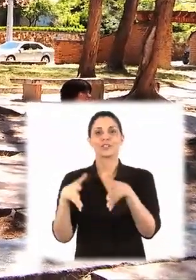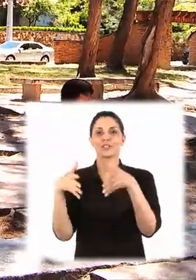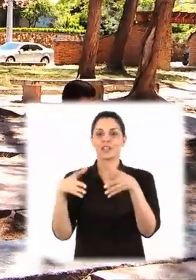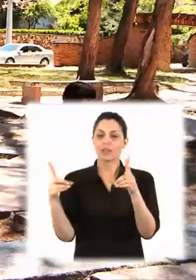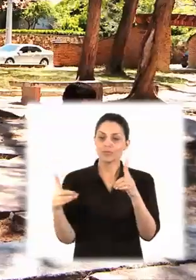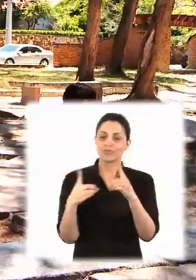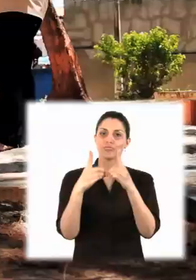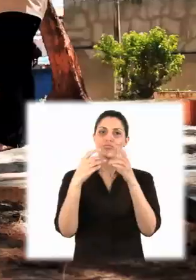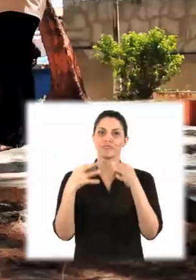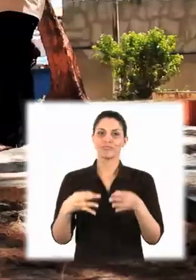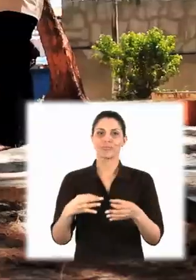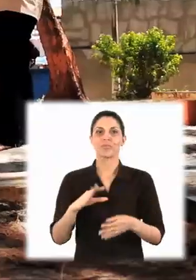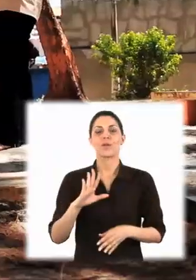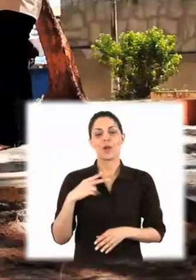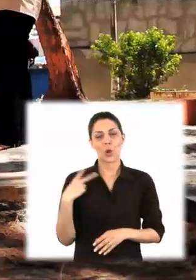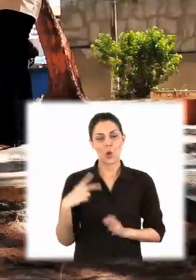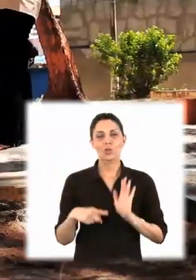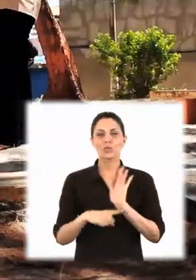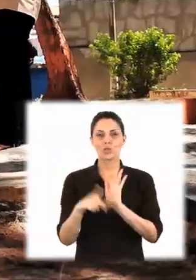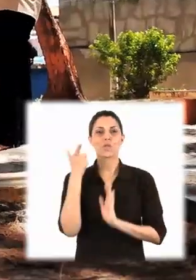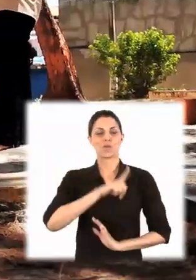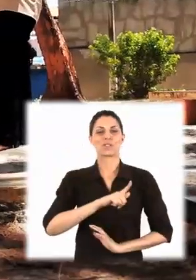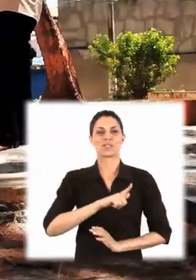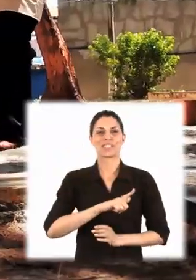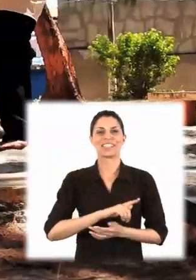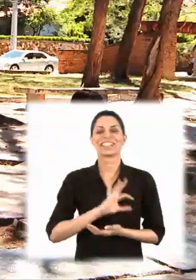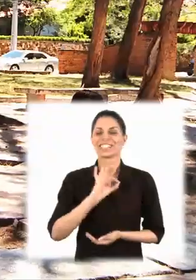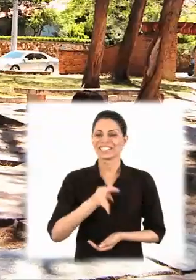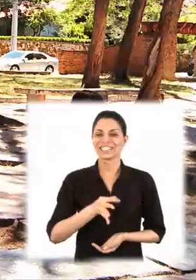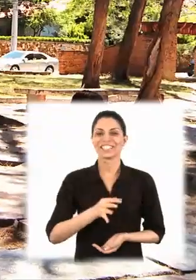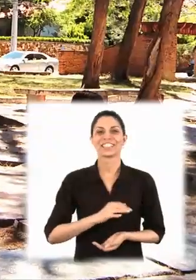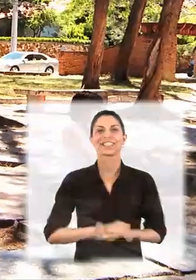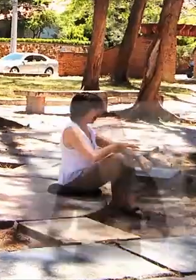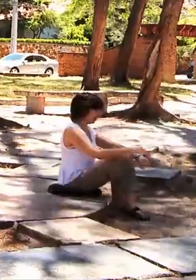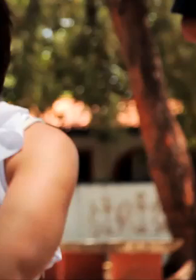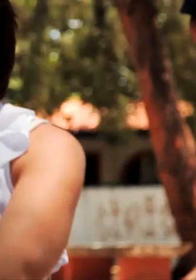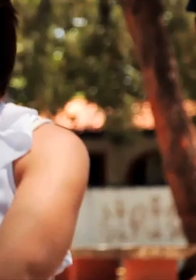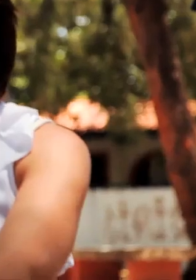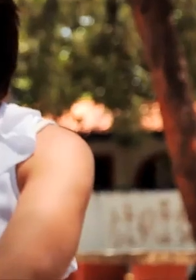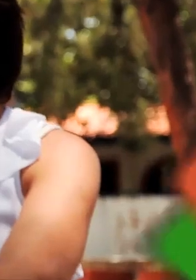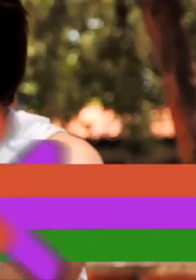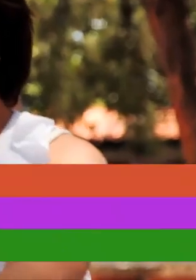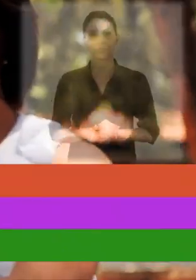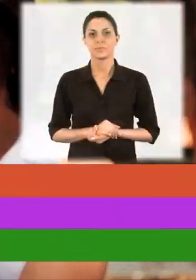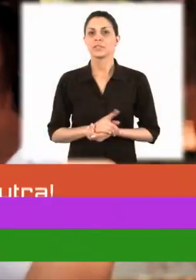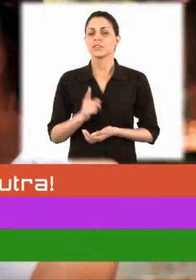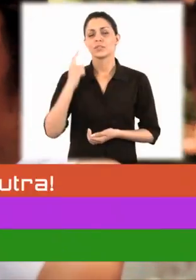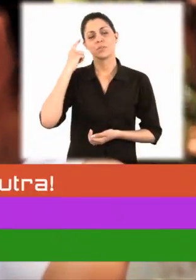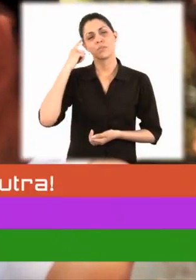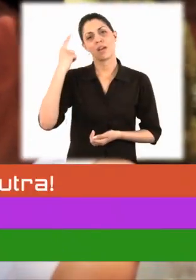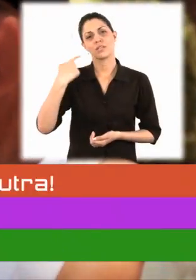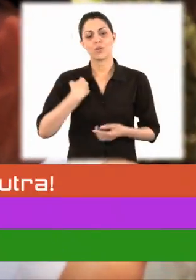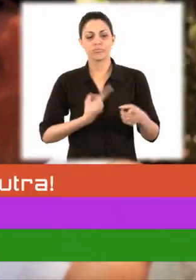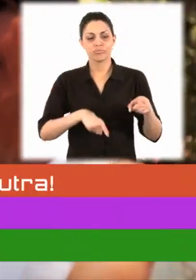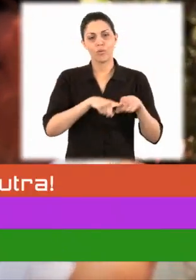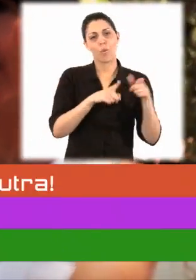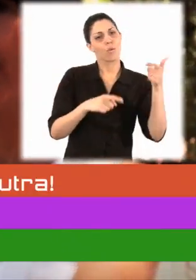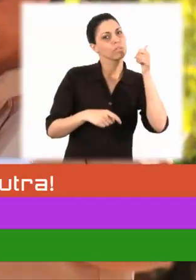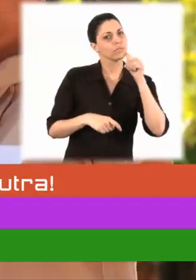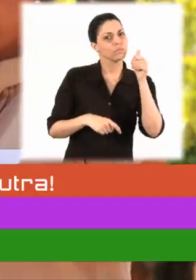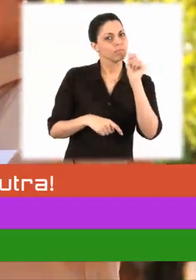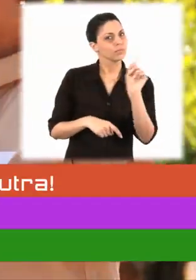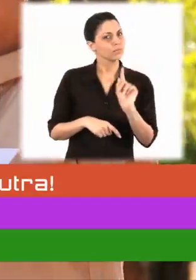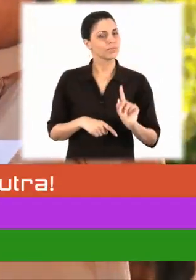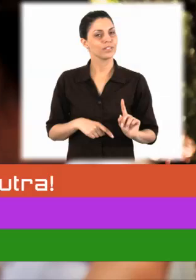chegar no ciclo da reconciliação. Acho que com a nossa ajuda ele vai conseguir chegar lá. Isso mesmo! Pode deixar. Não pense que eu estava